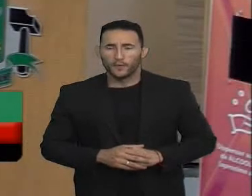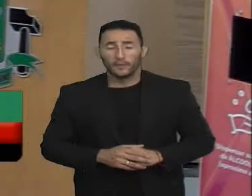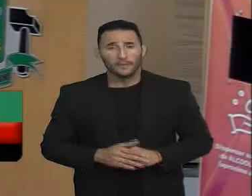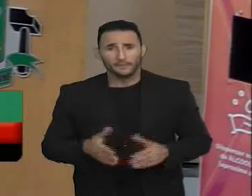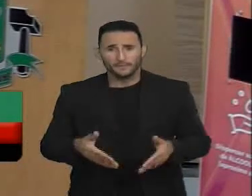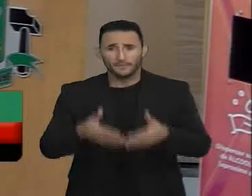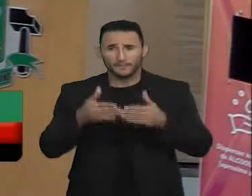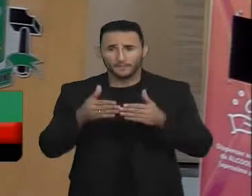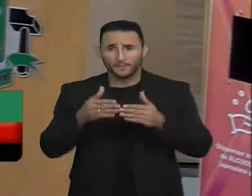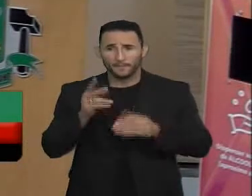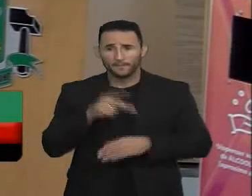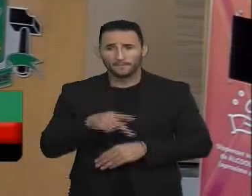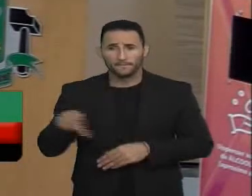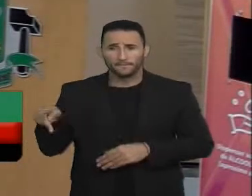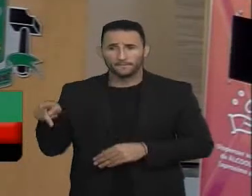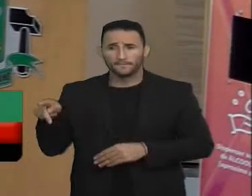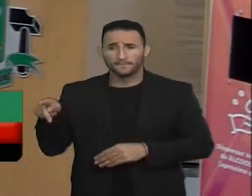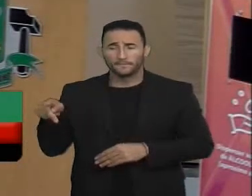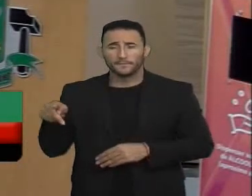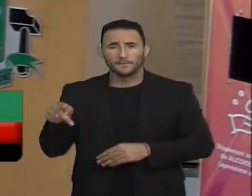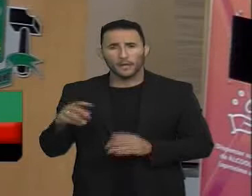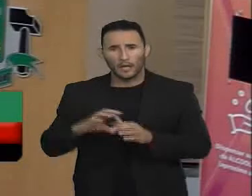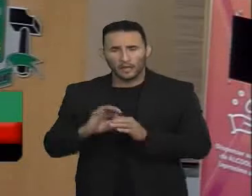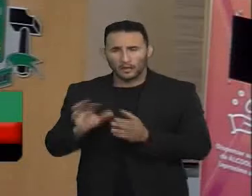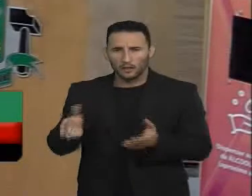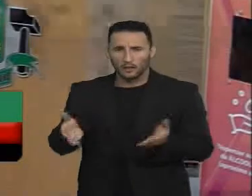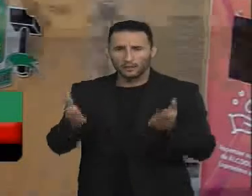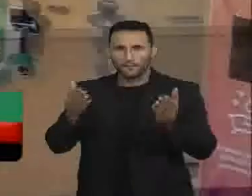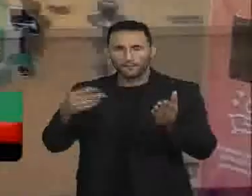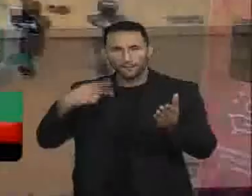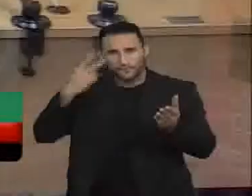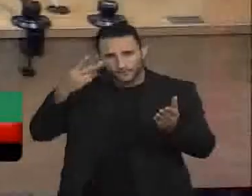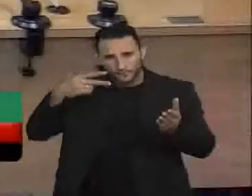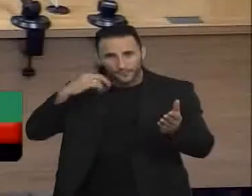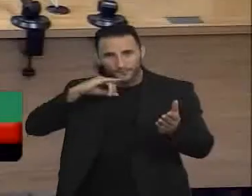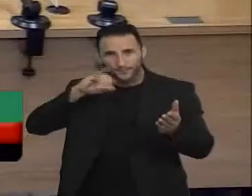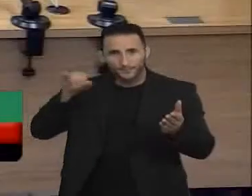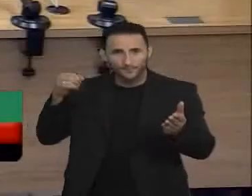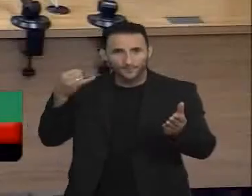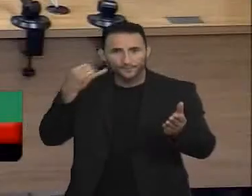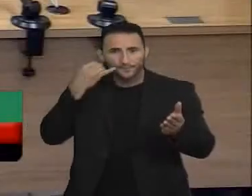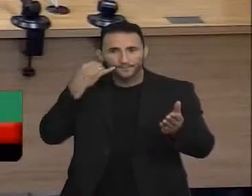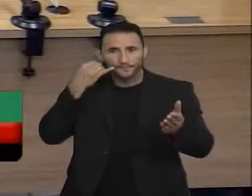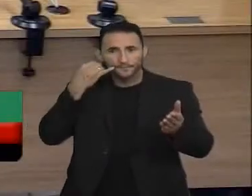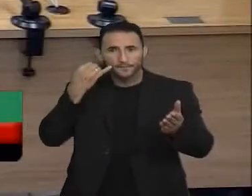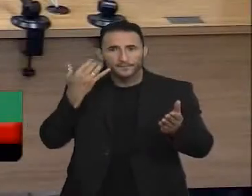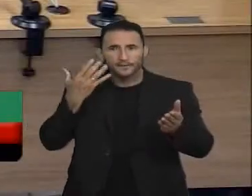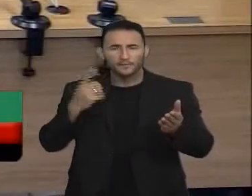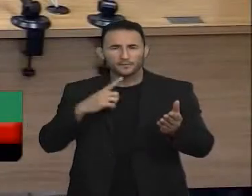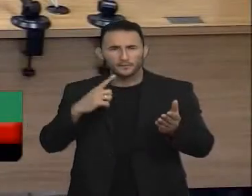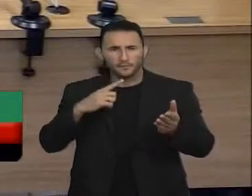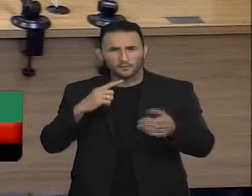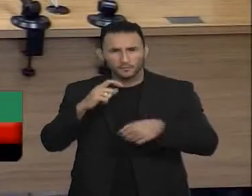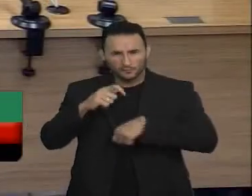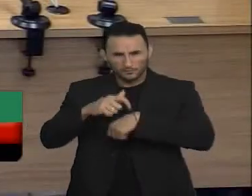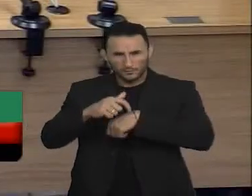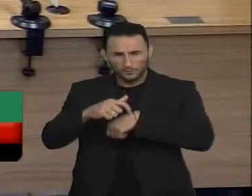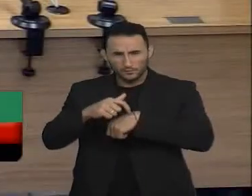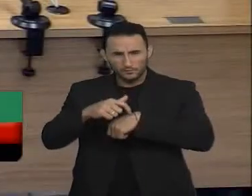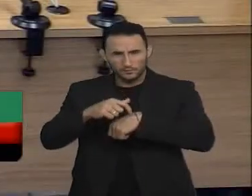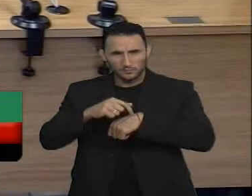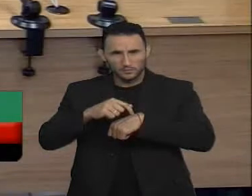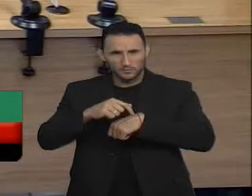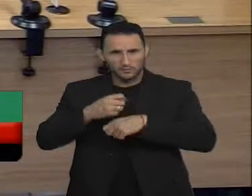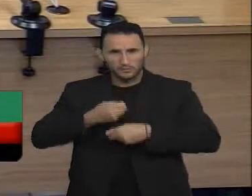Questão de ordem, presidente. Questão de ordem, vereadora Juliana. Tem uns minutinhos para eu poder falar sobre uma